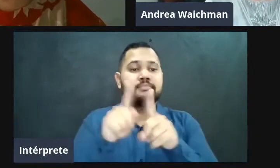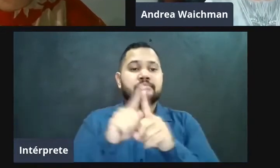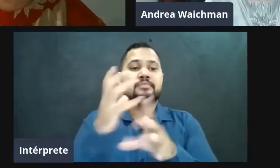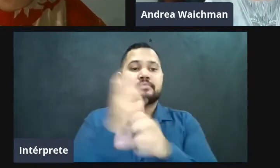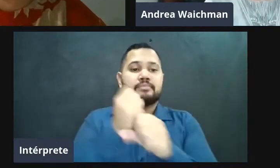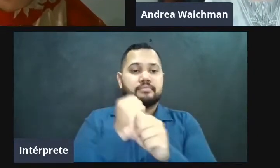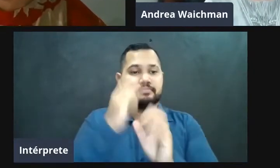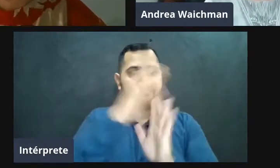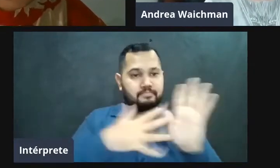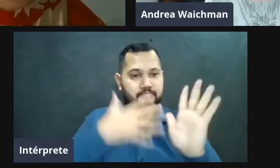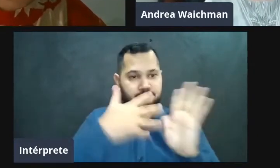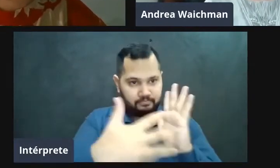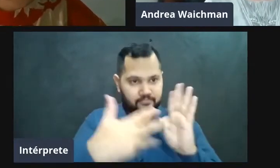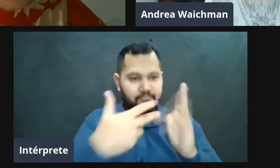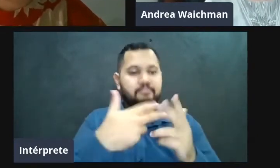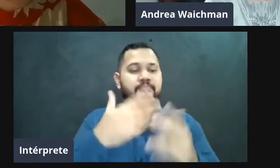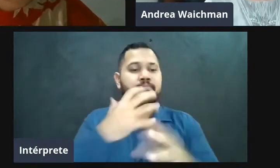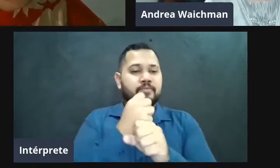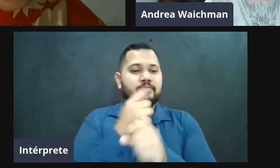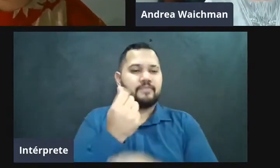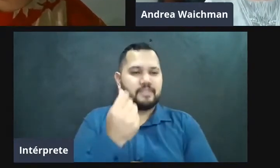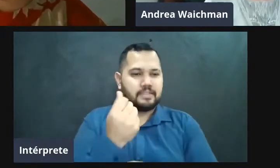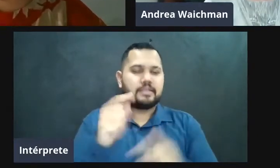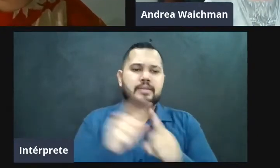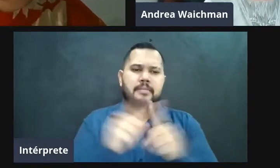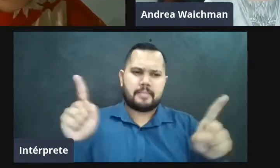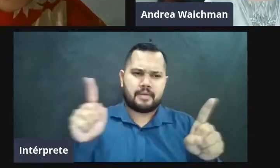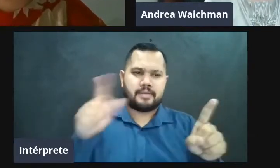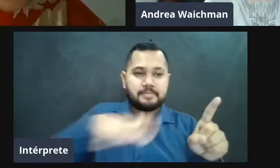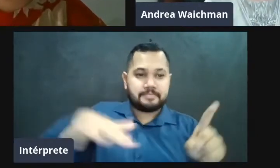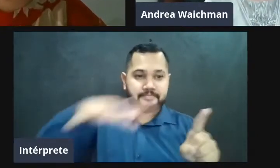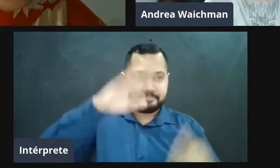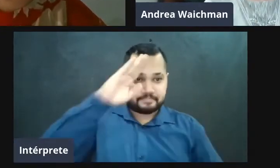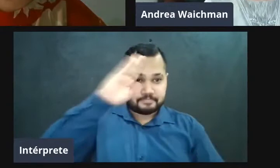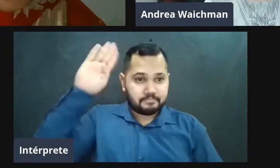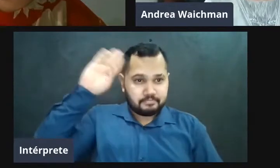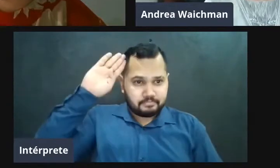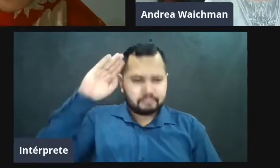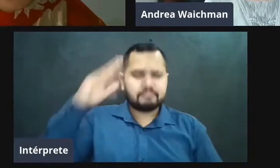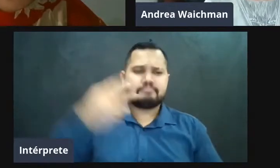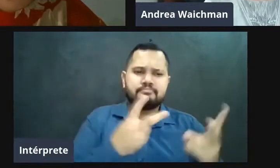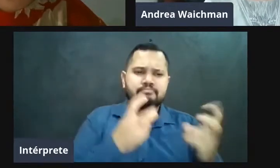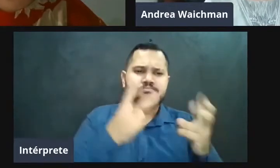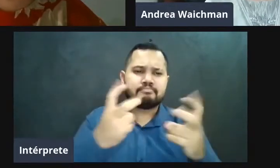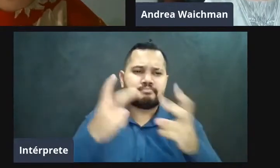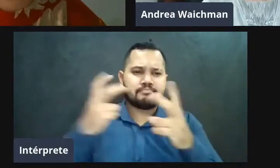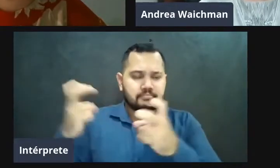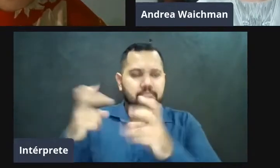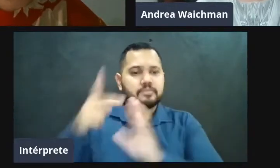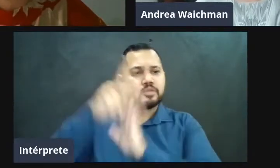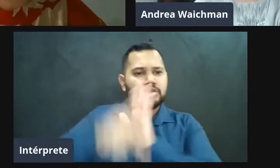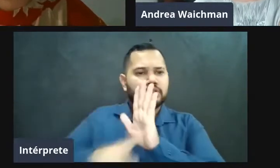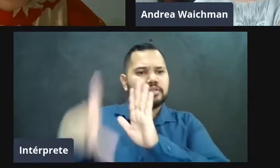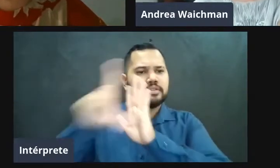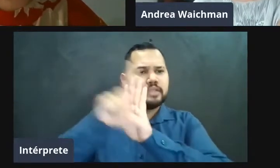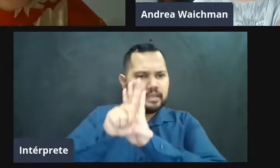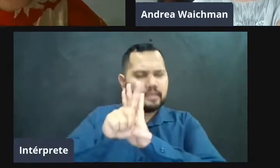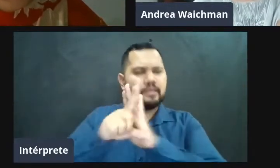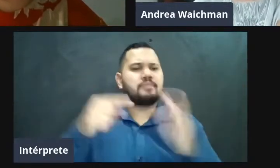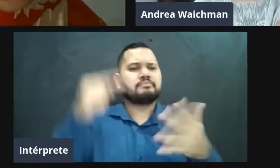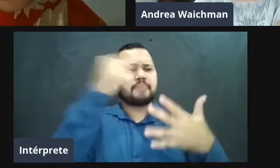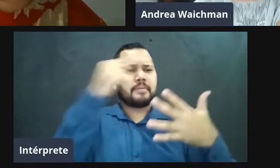e patrimonial. Porém, o meio acadêmico vem apontando que medidas e projetos recentes